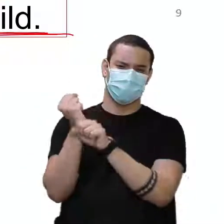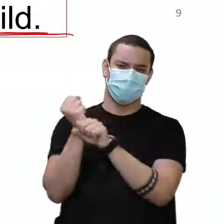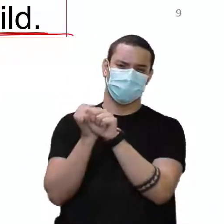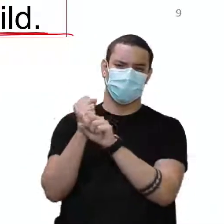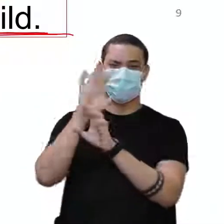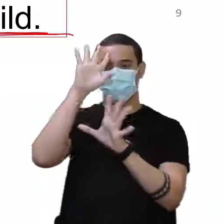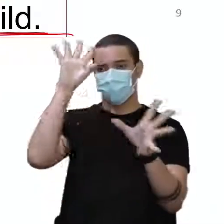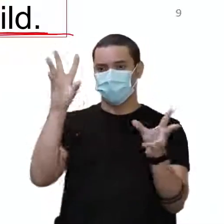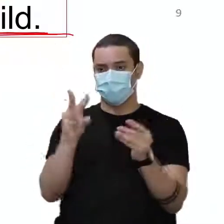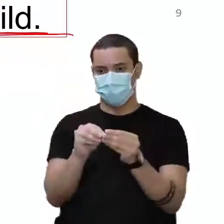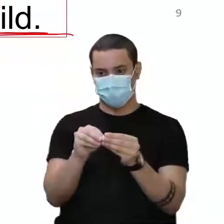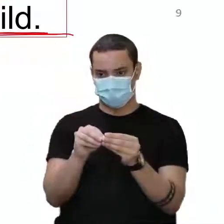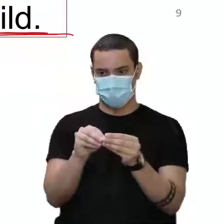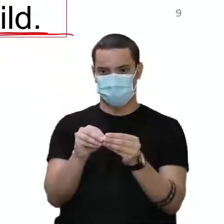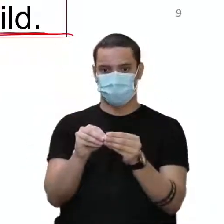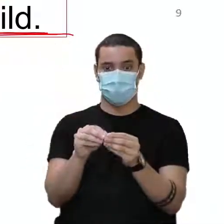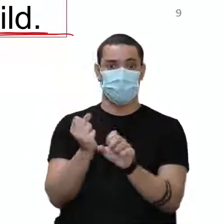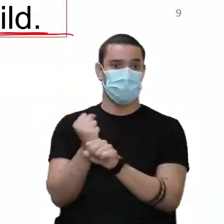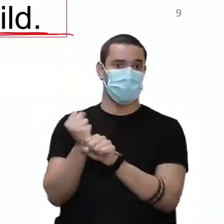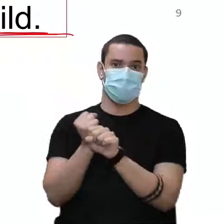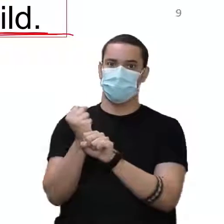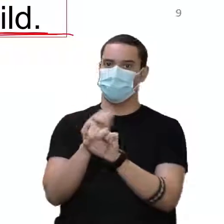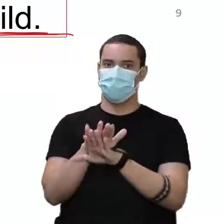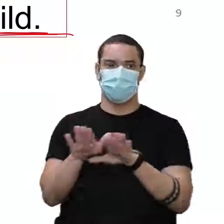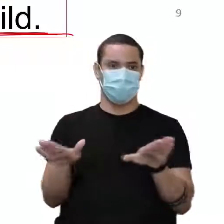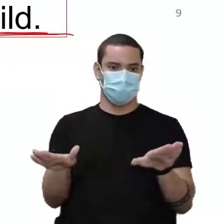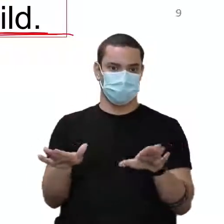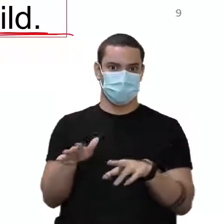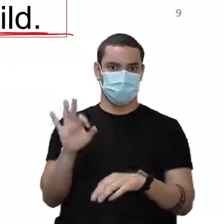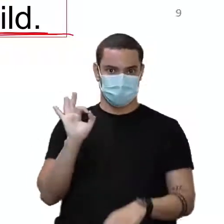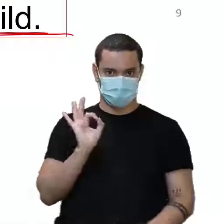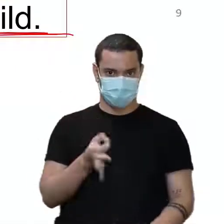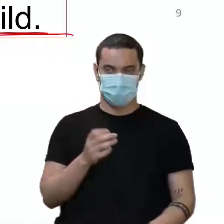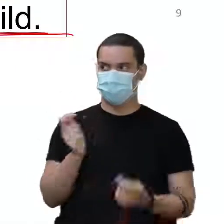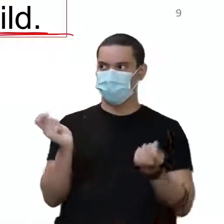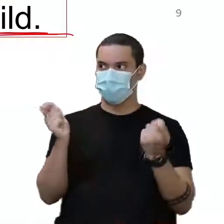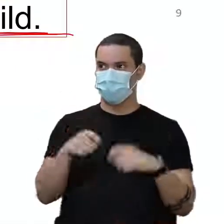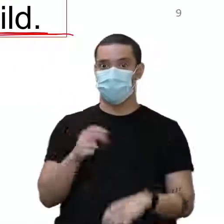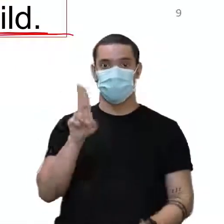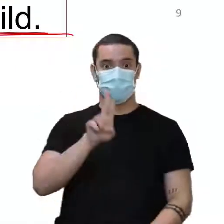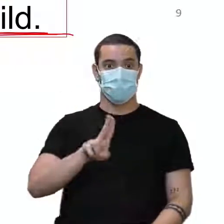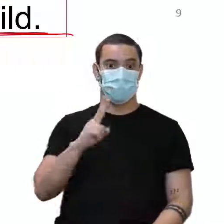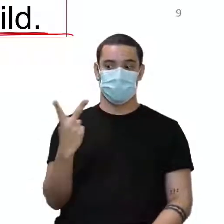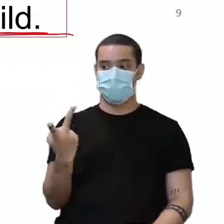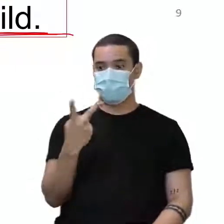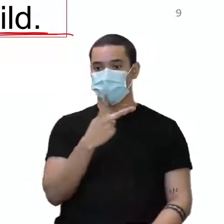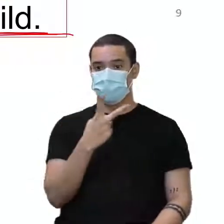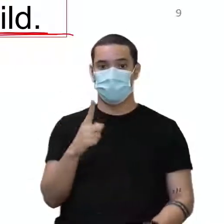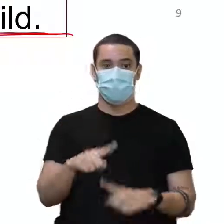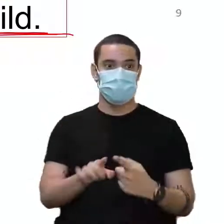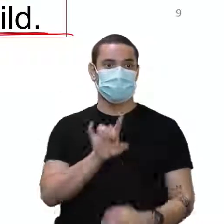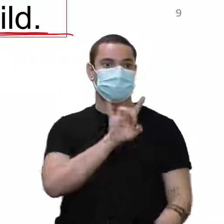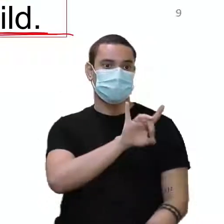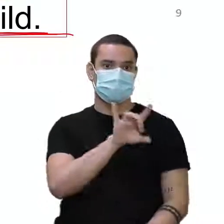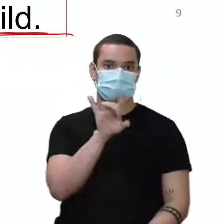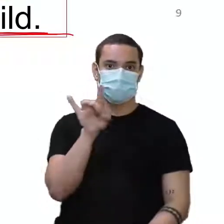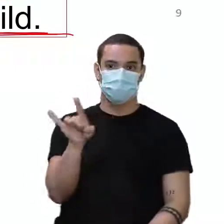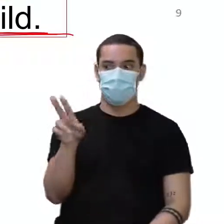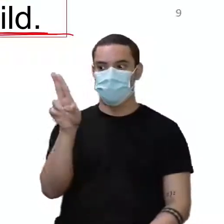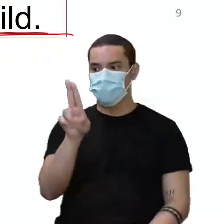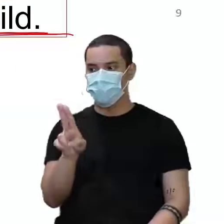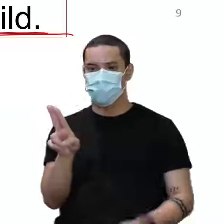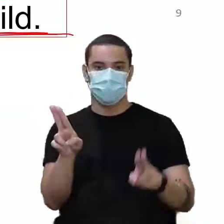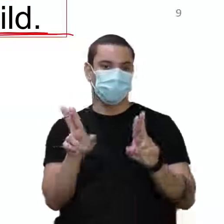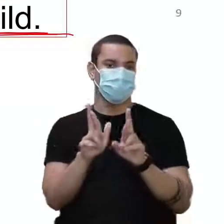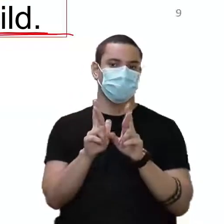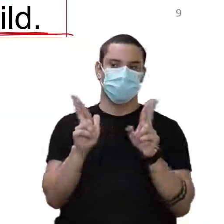here for years, há anos. Certo? Entenderam que eu posso usar os dois? Só que cada um vai ter um uso diferente, a gente já vai